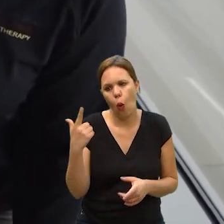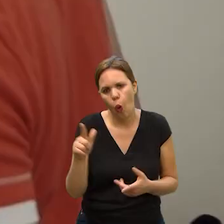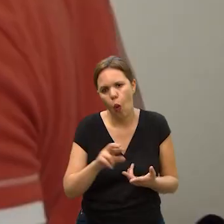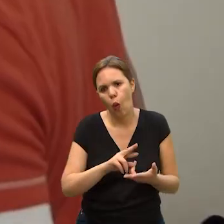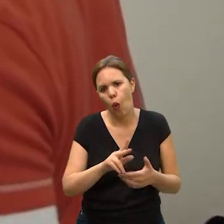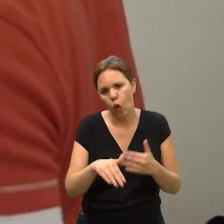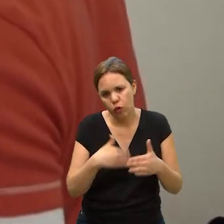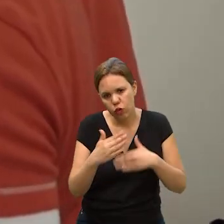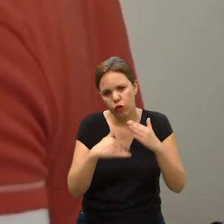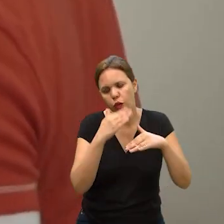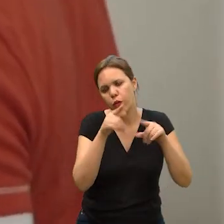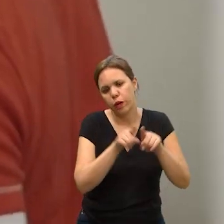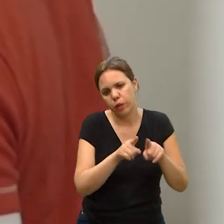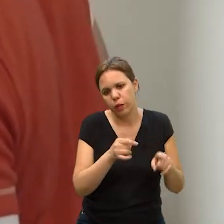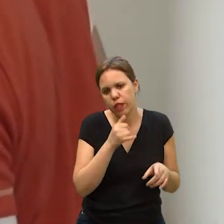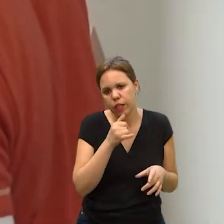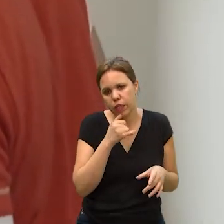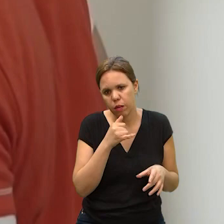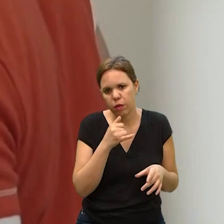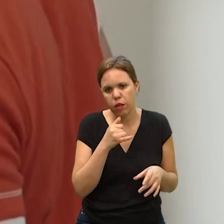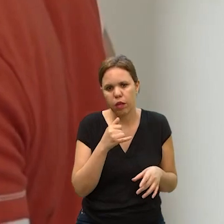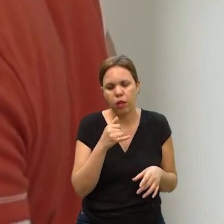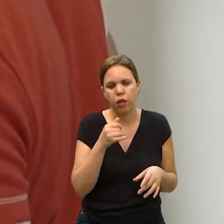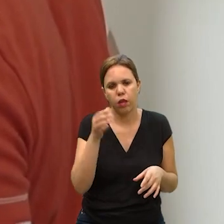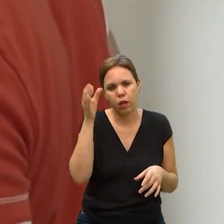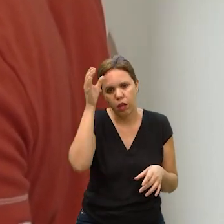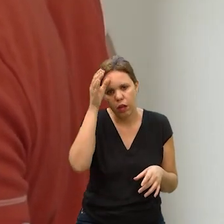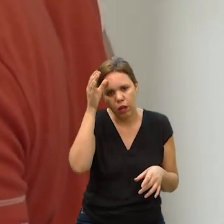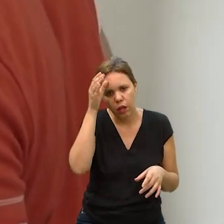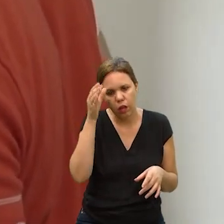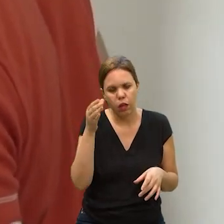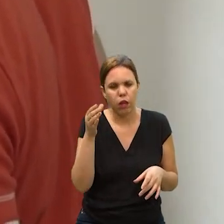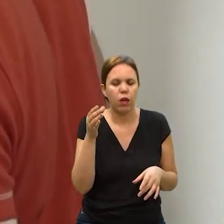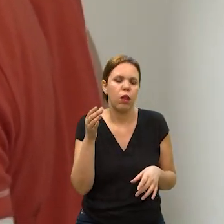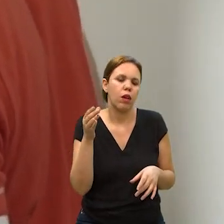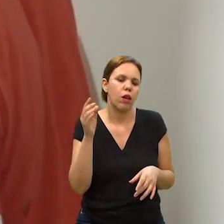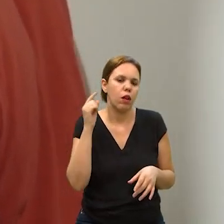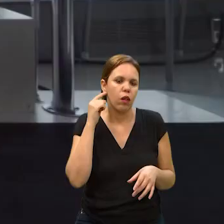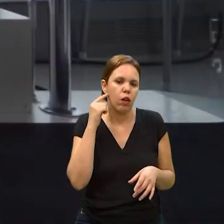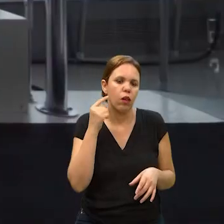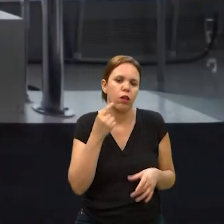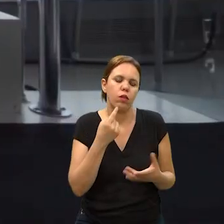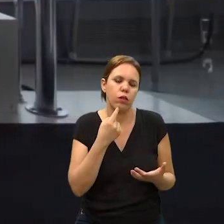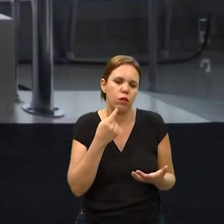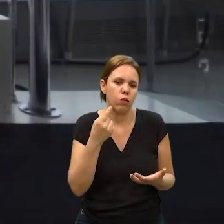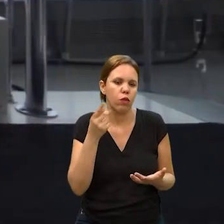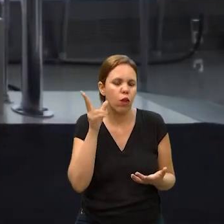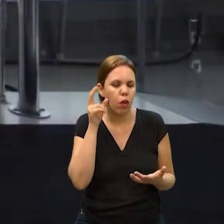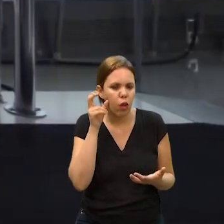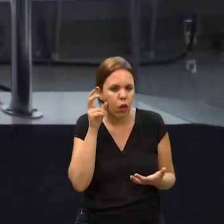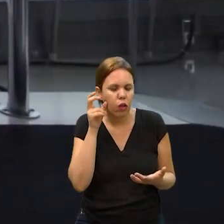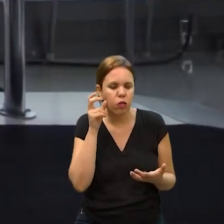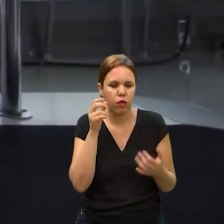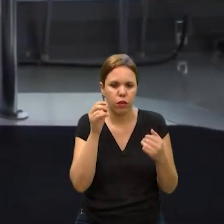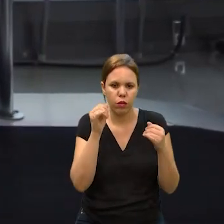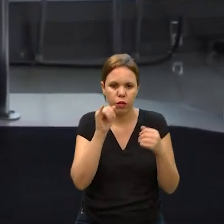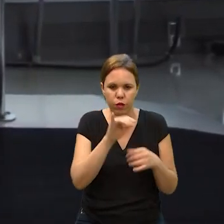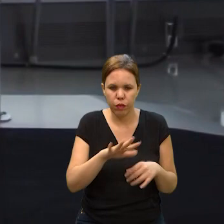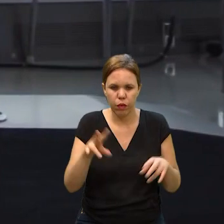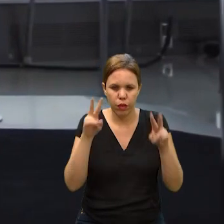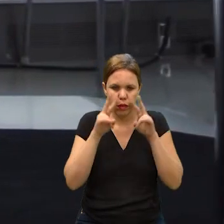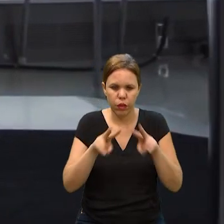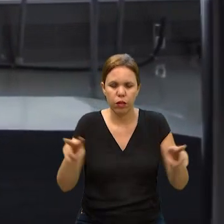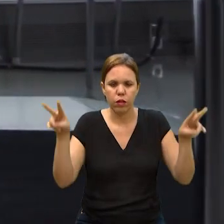ele tem outros desenvolvimentos, como por exemplo sensorial, auditivo, visual,